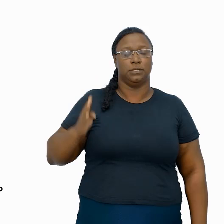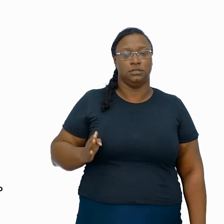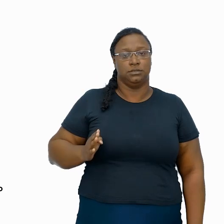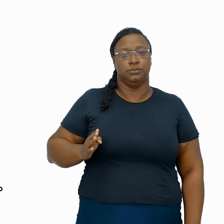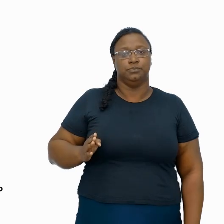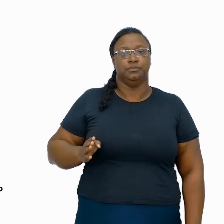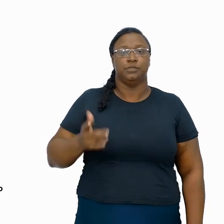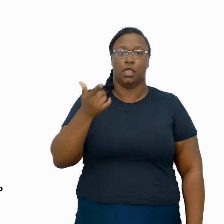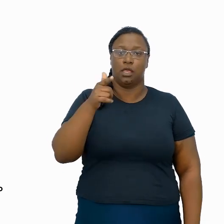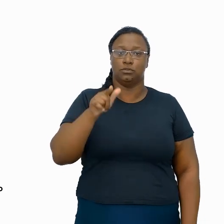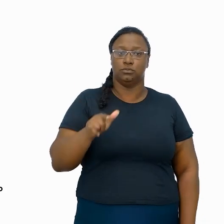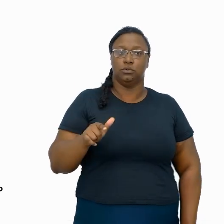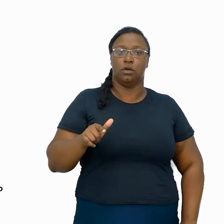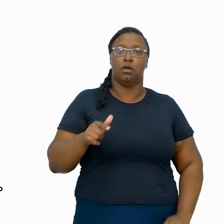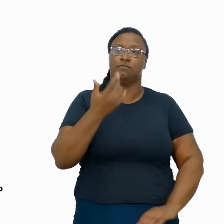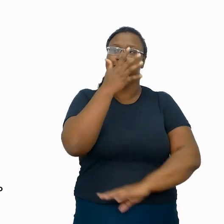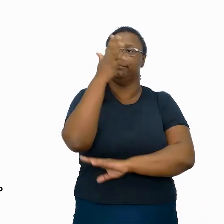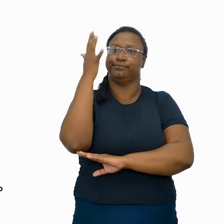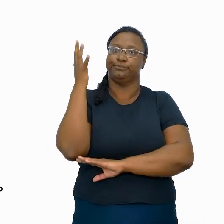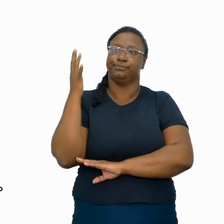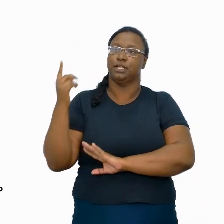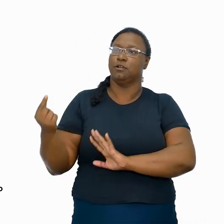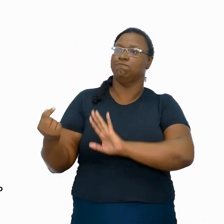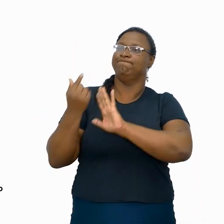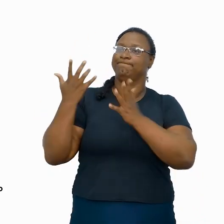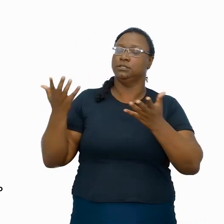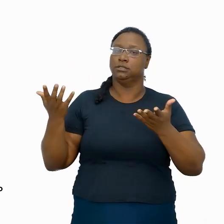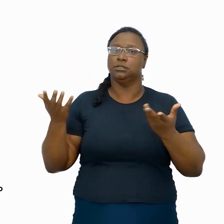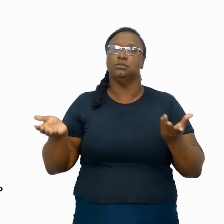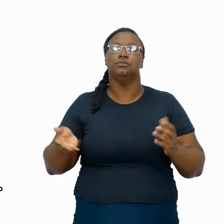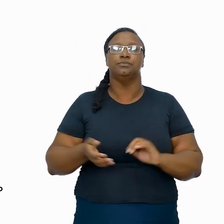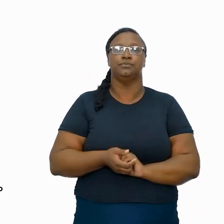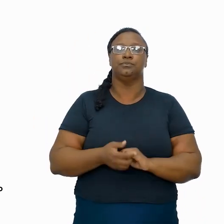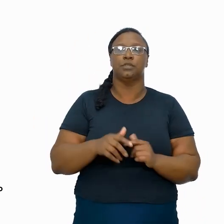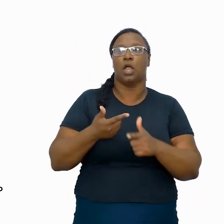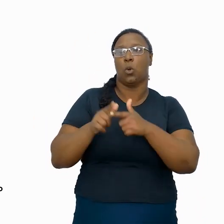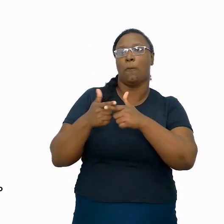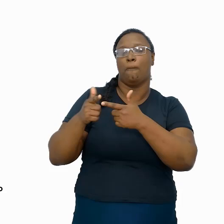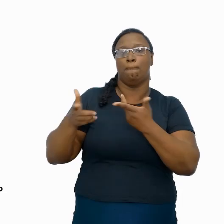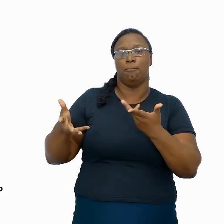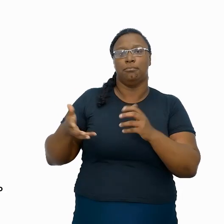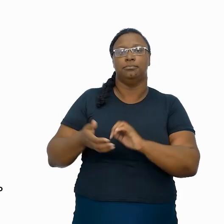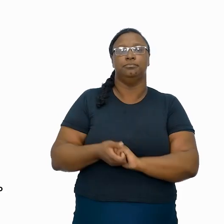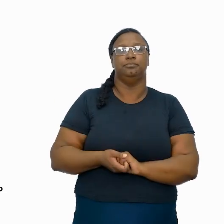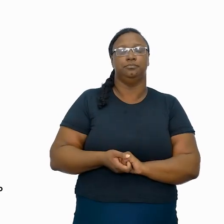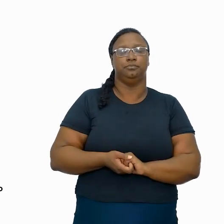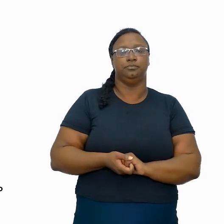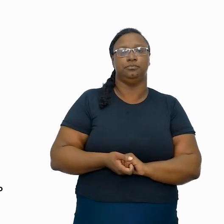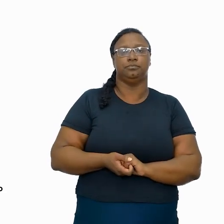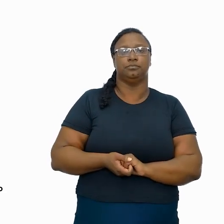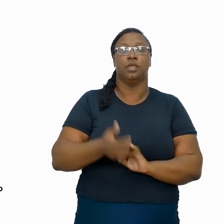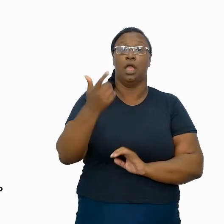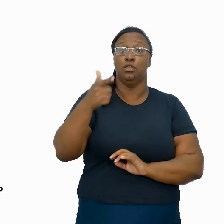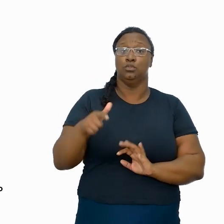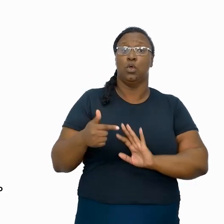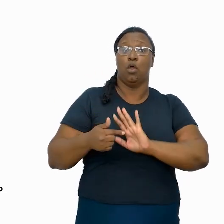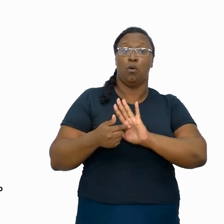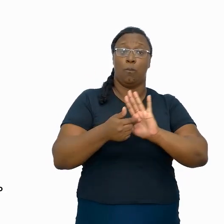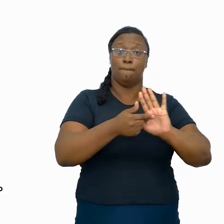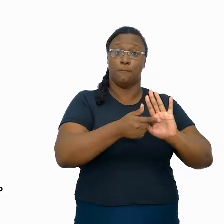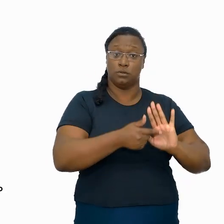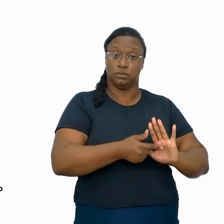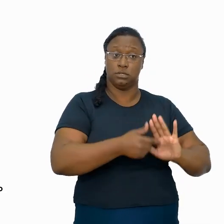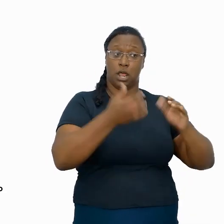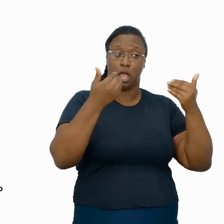os impactos, né, ambientais e sociais desses processos. É uma forma, novamente, né, de orientar melhorias